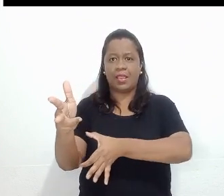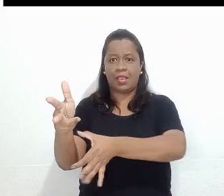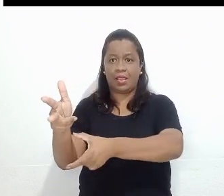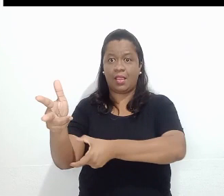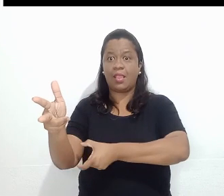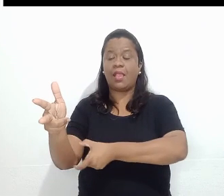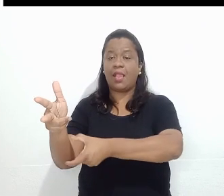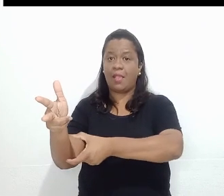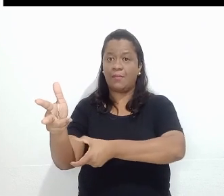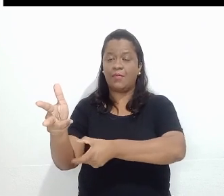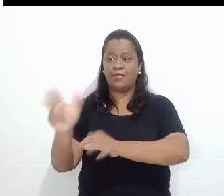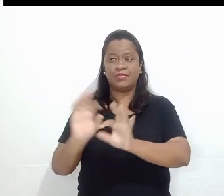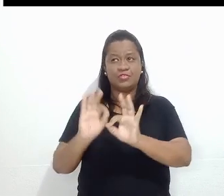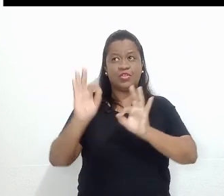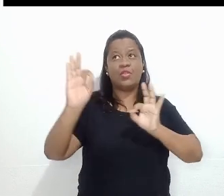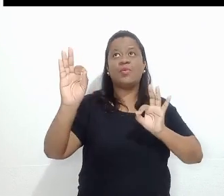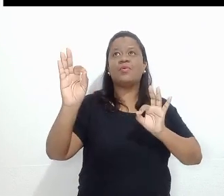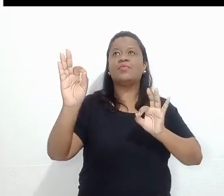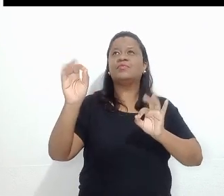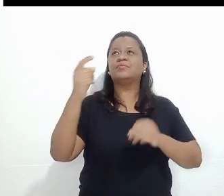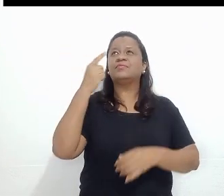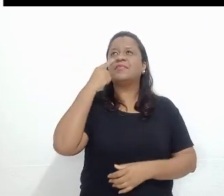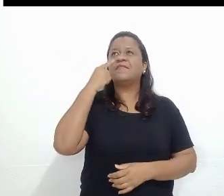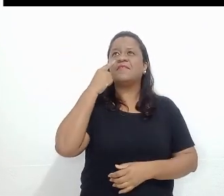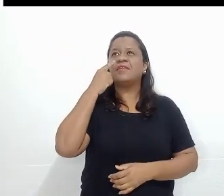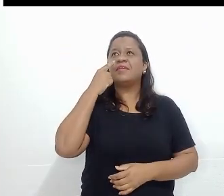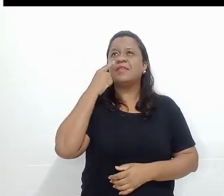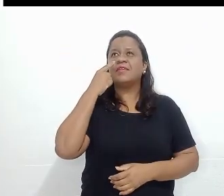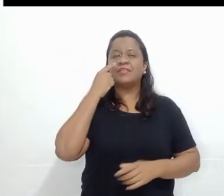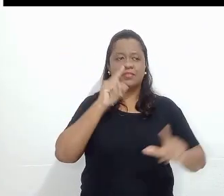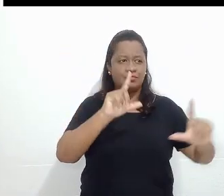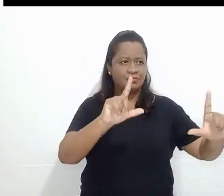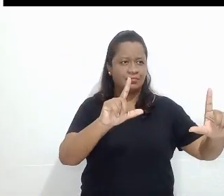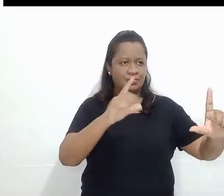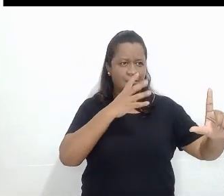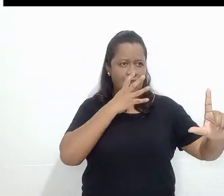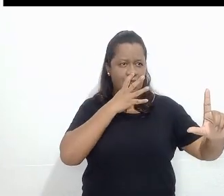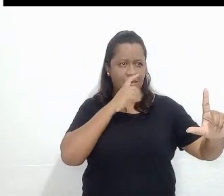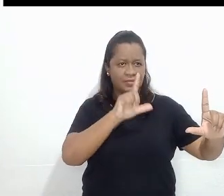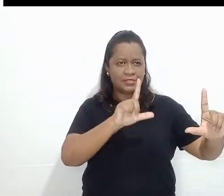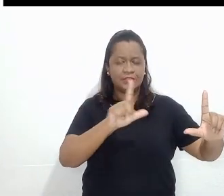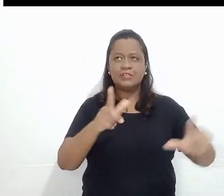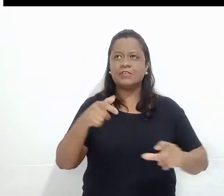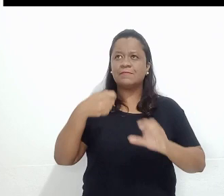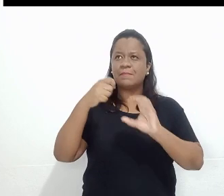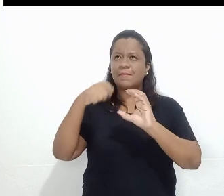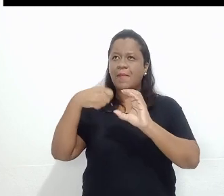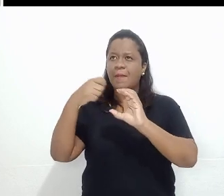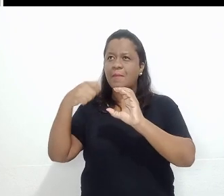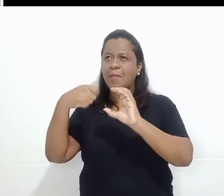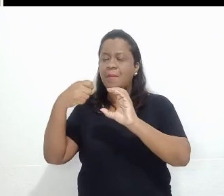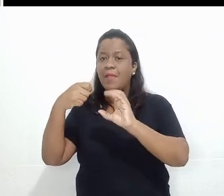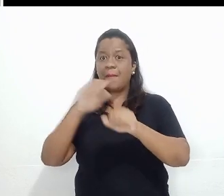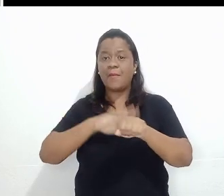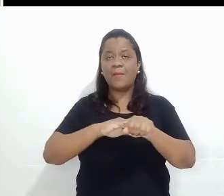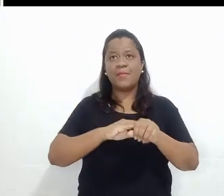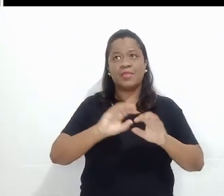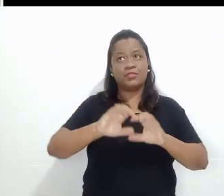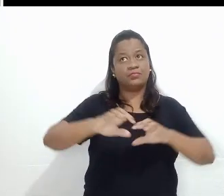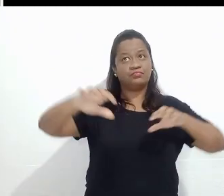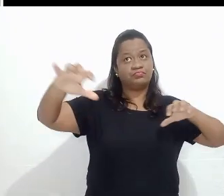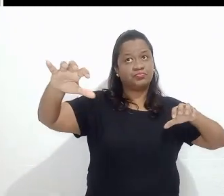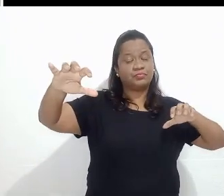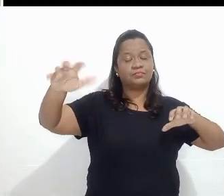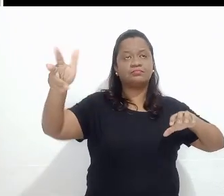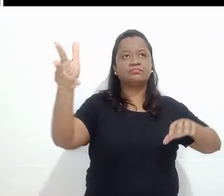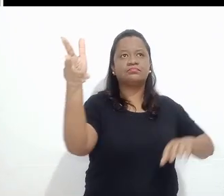câmera de longe e que você veja também pelo vídeo assist o que você está gravando ali nesse momento, para você fazer todos